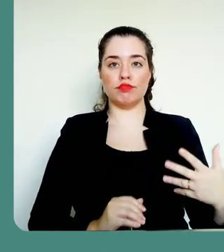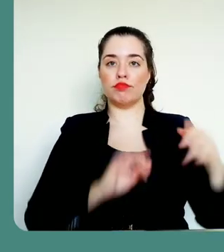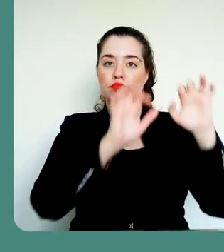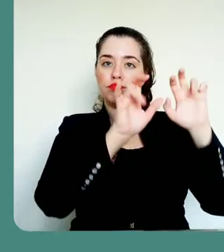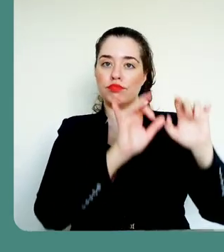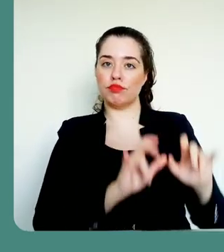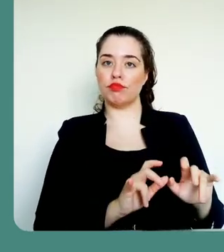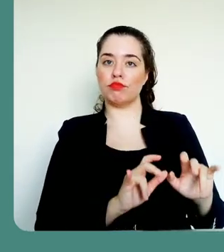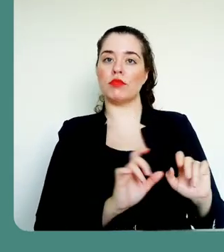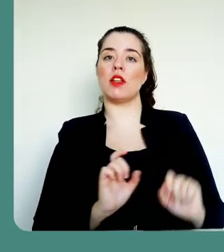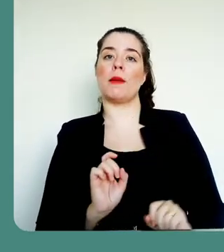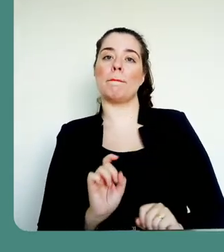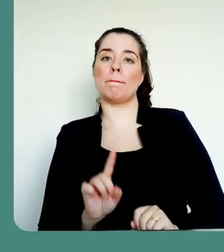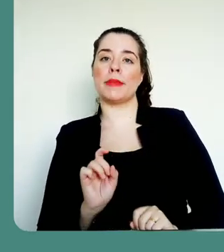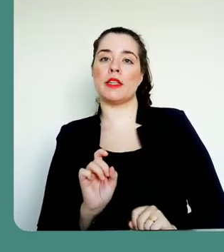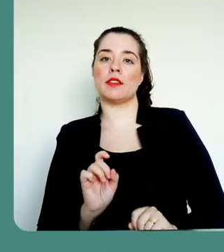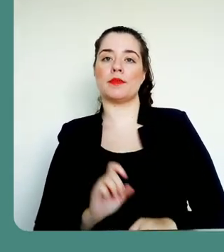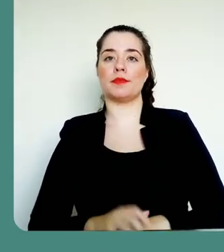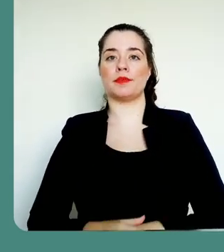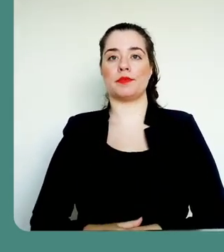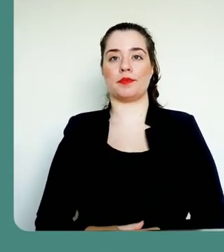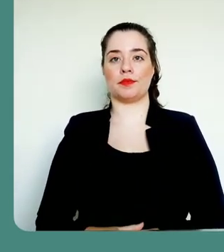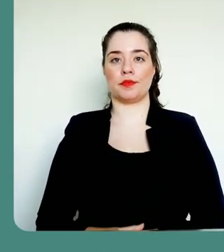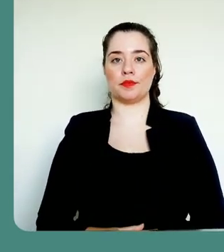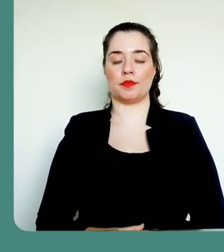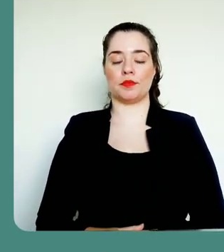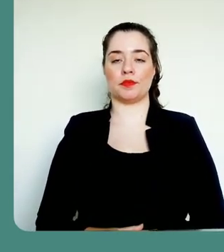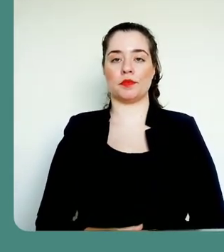Finalizado isso, eu clico aqui em Create.